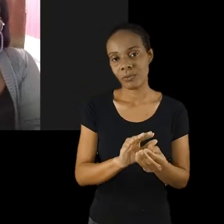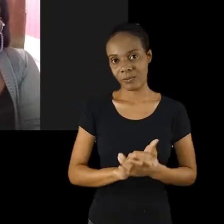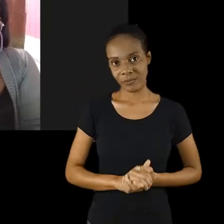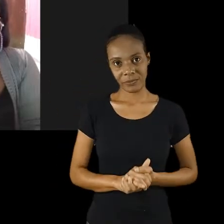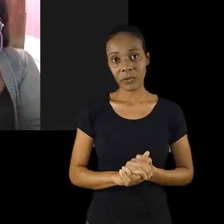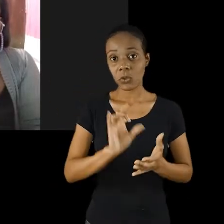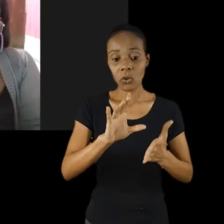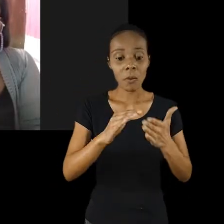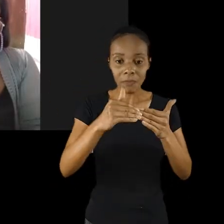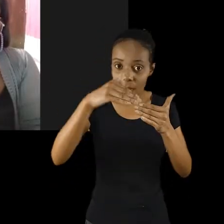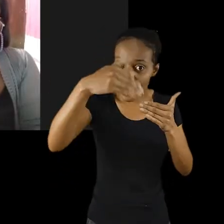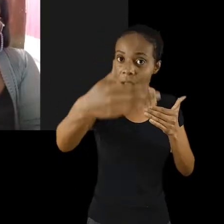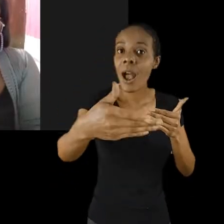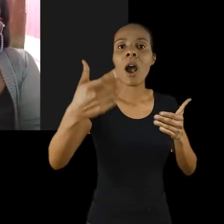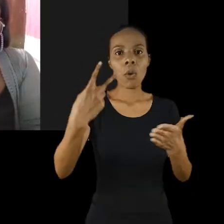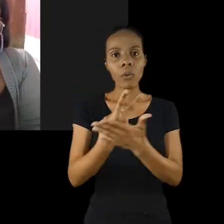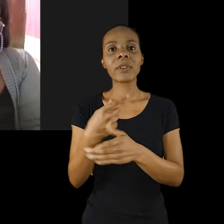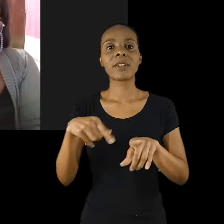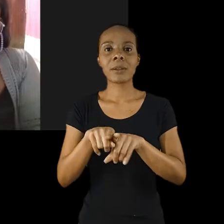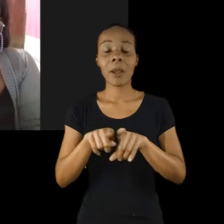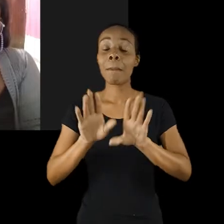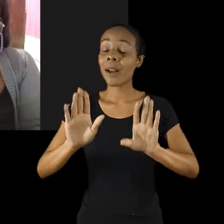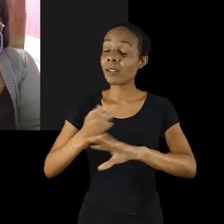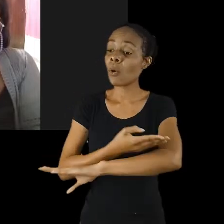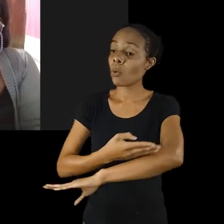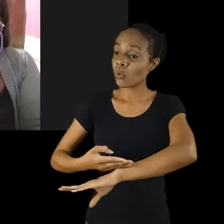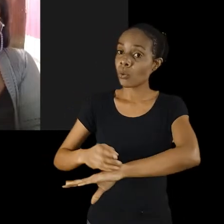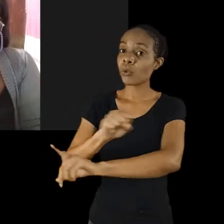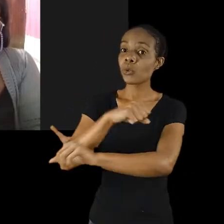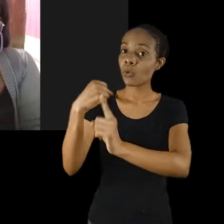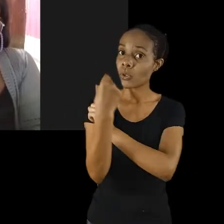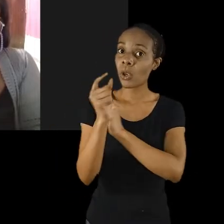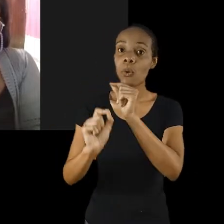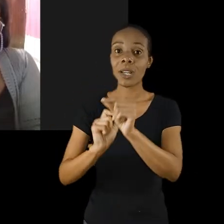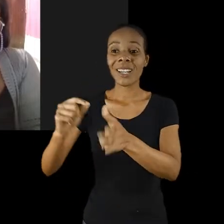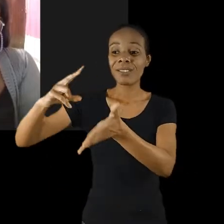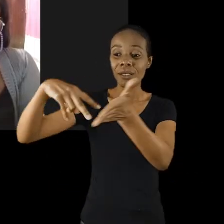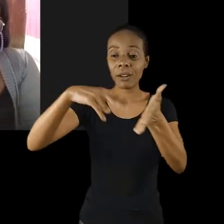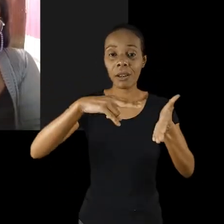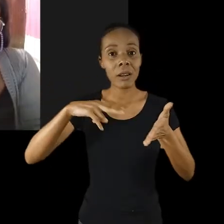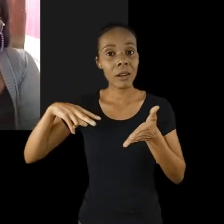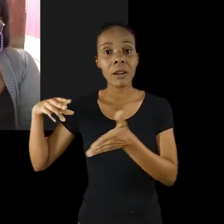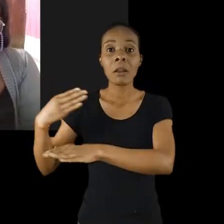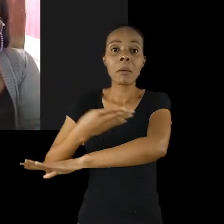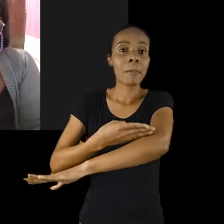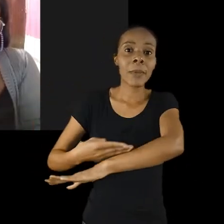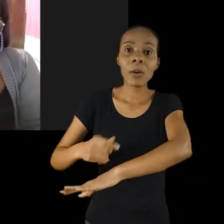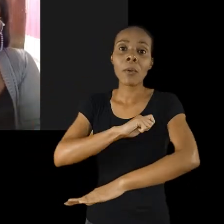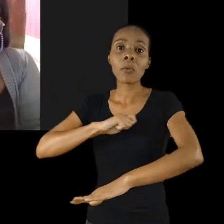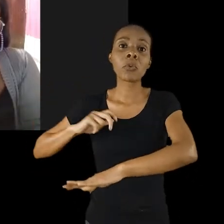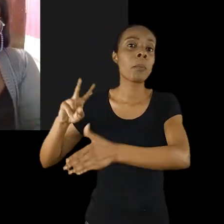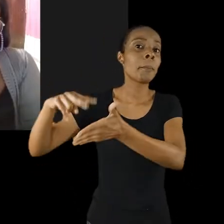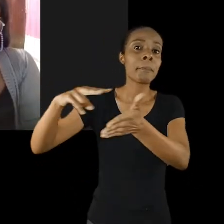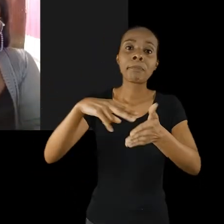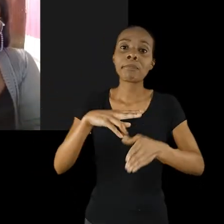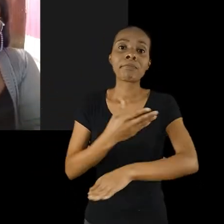leitura cis, e de não acreditar que em nós também está o poder da palavra, assim. E eu lembro que uma vez, Rafa, que eu fui comparado